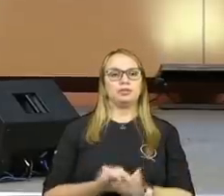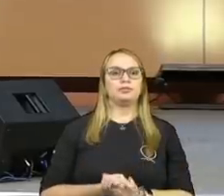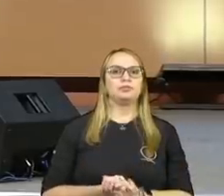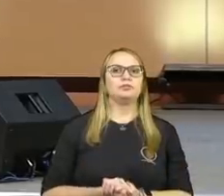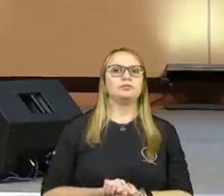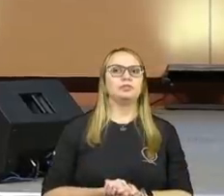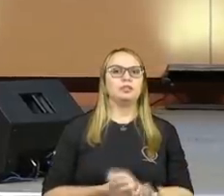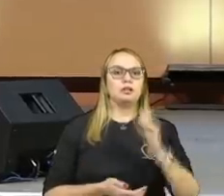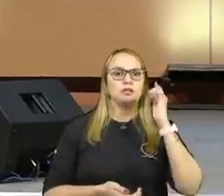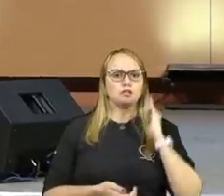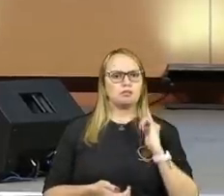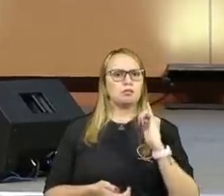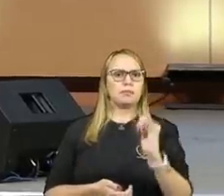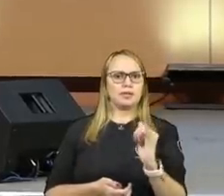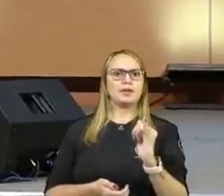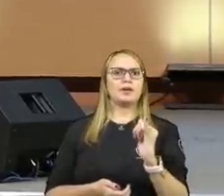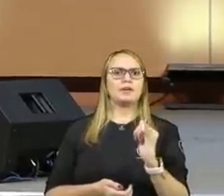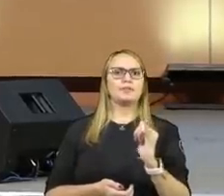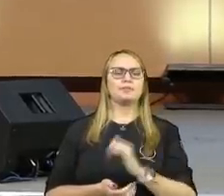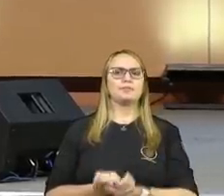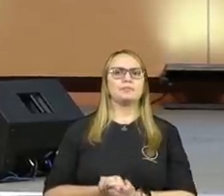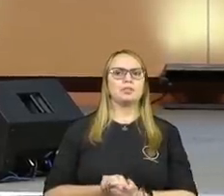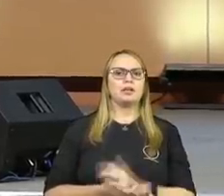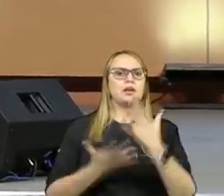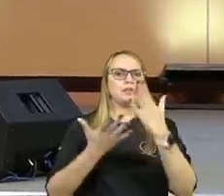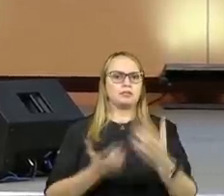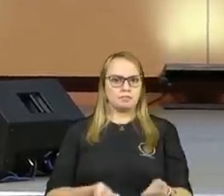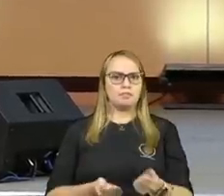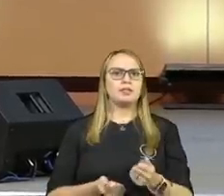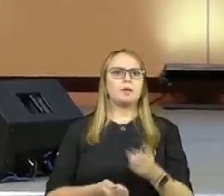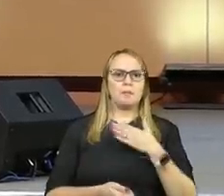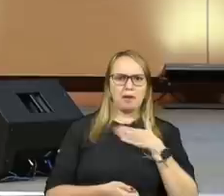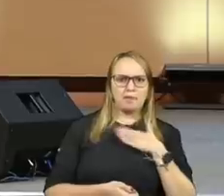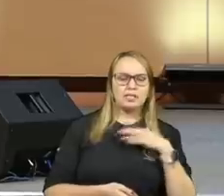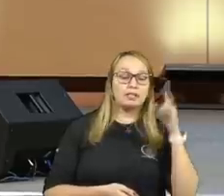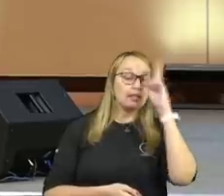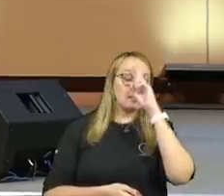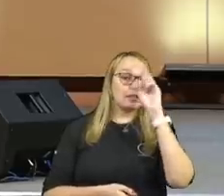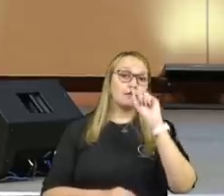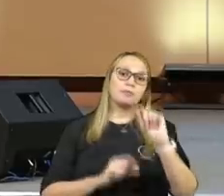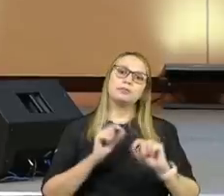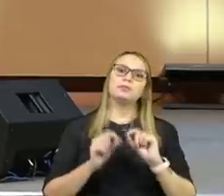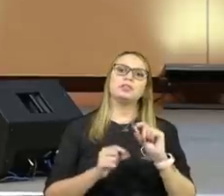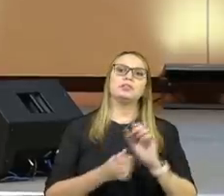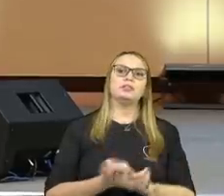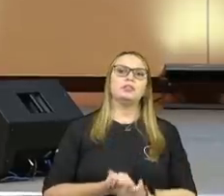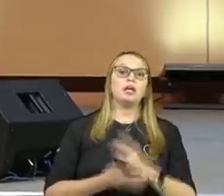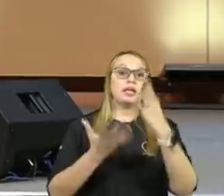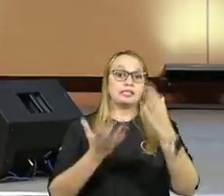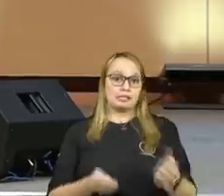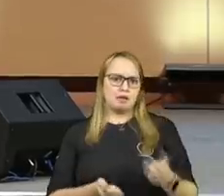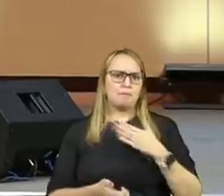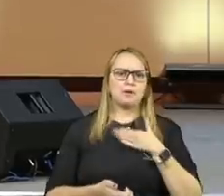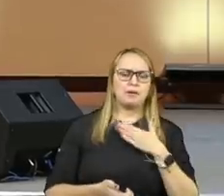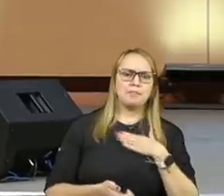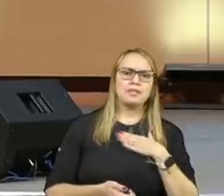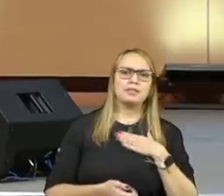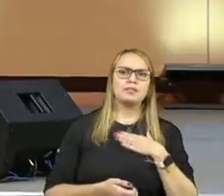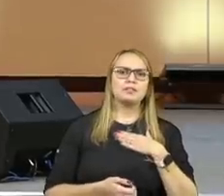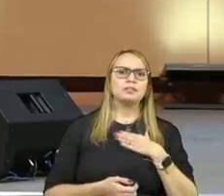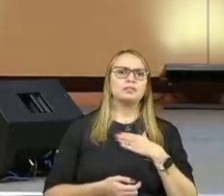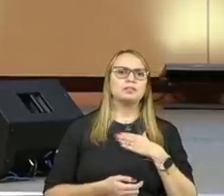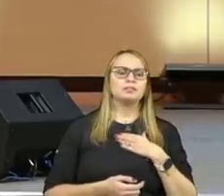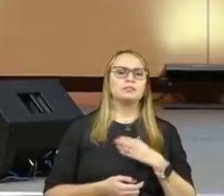eu liberar aqui uma palavra, e você disser, eu recebo, é para mim, lembra que quando você está dizendo, eu recebo, é para mim, você está